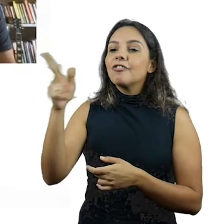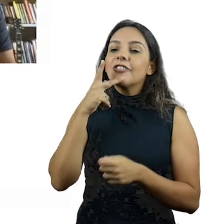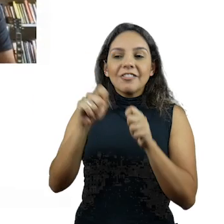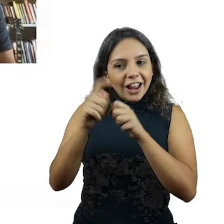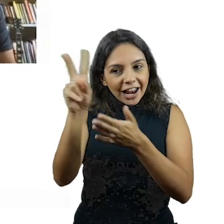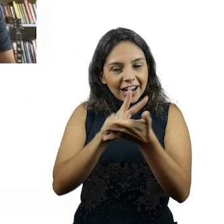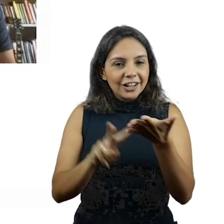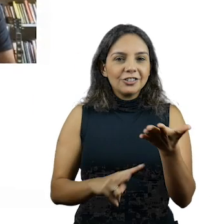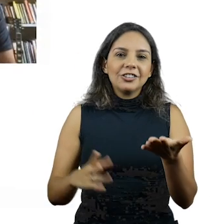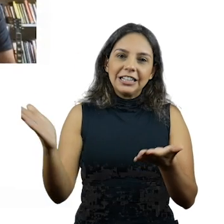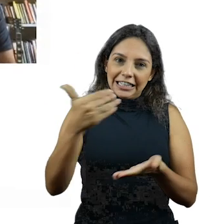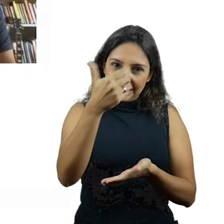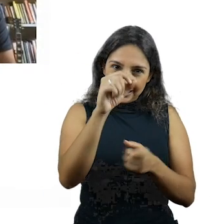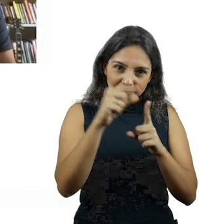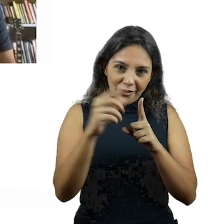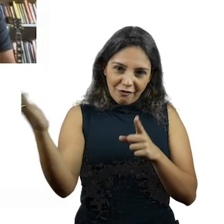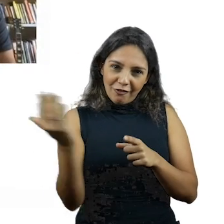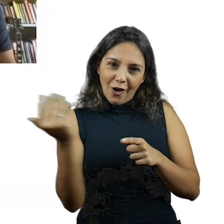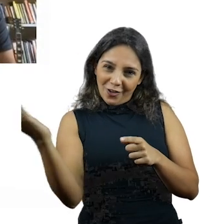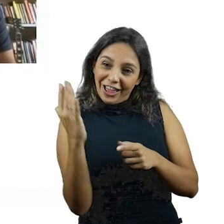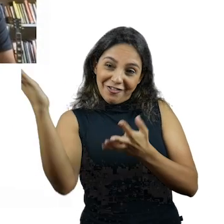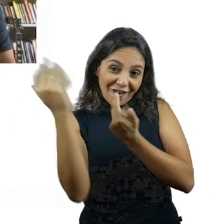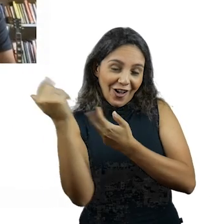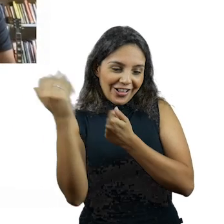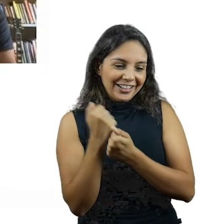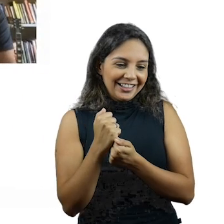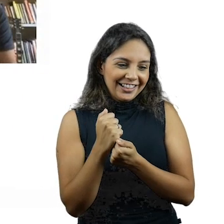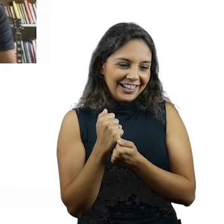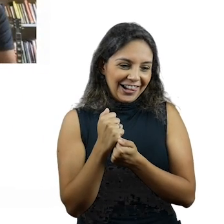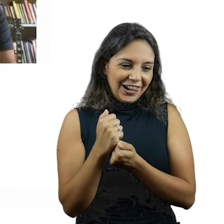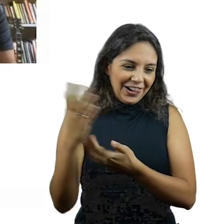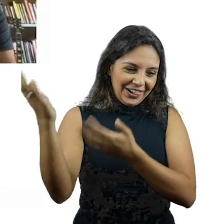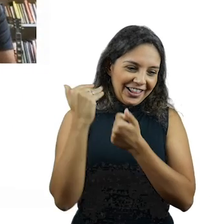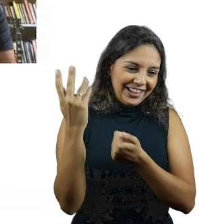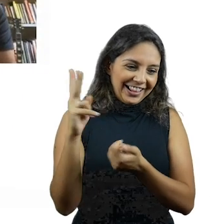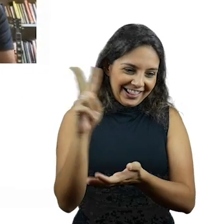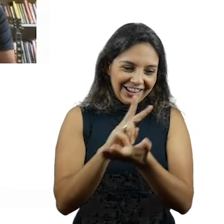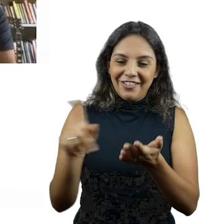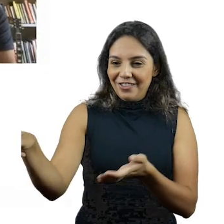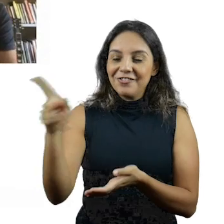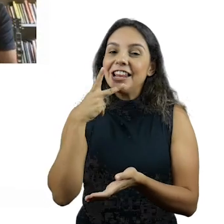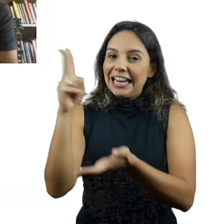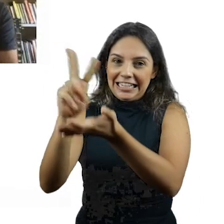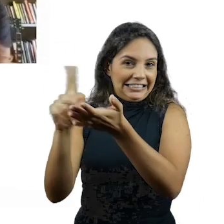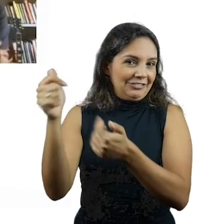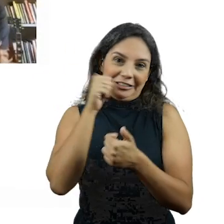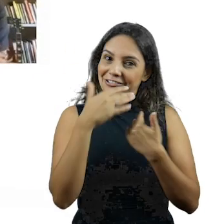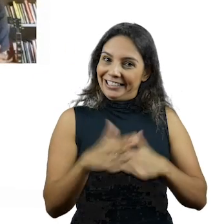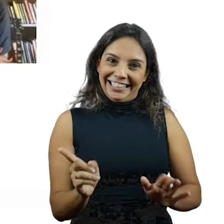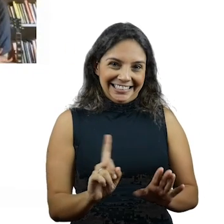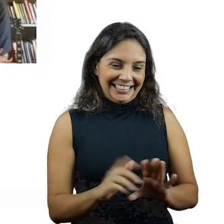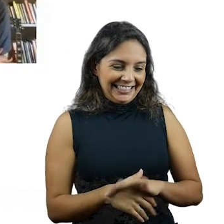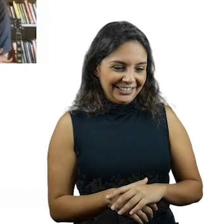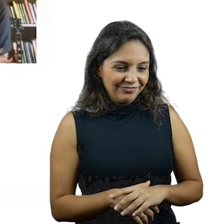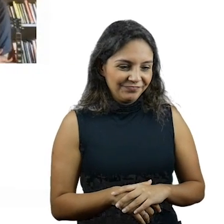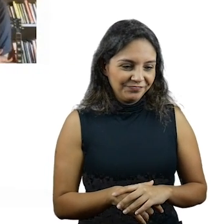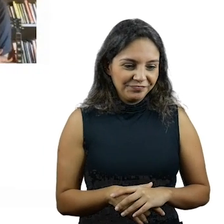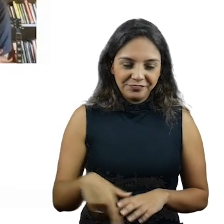uma leiturinha, não, 10 palavras, volta. Volta! Quer que você faça a leitura. Volta!